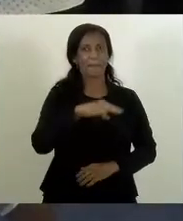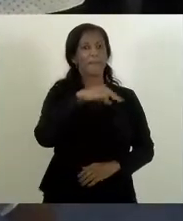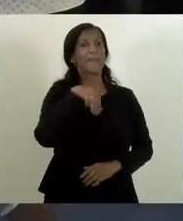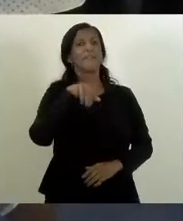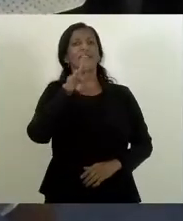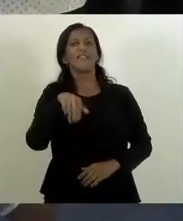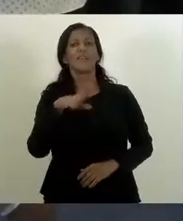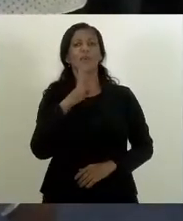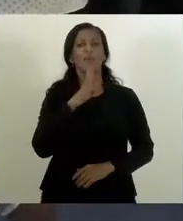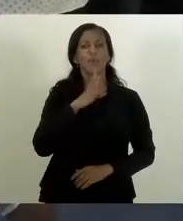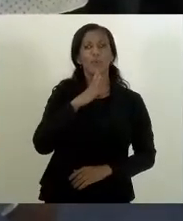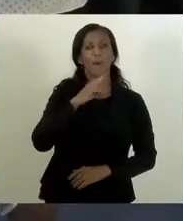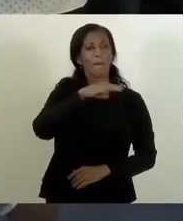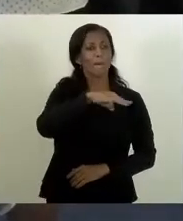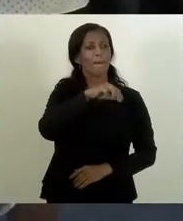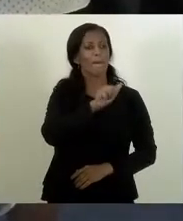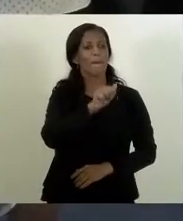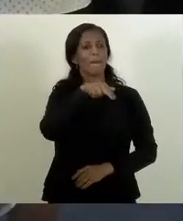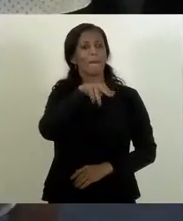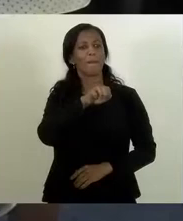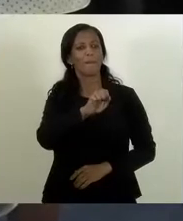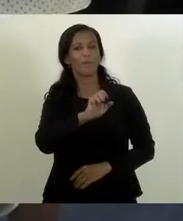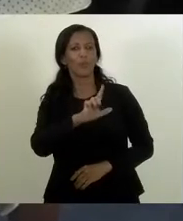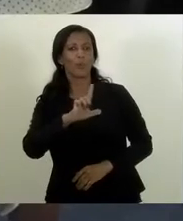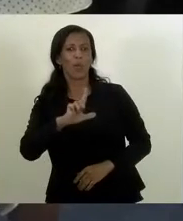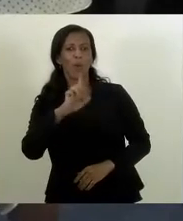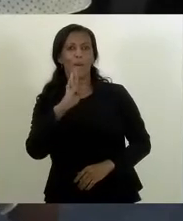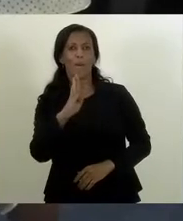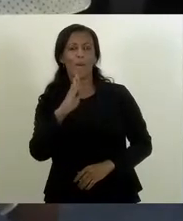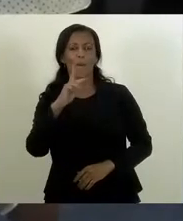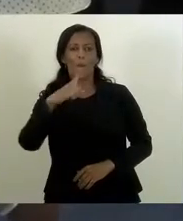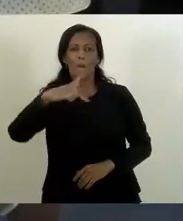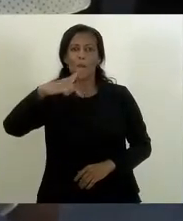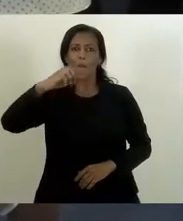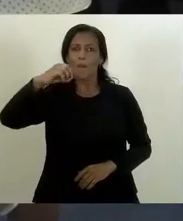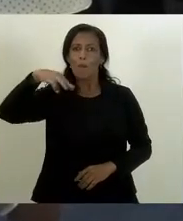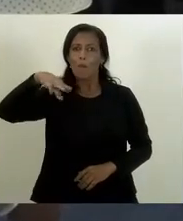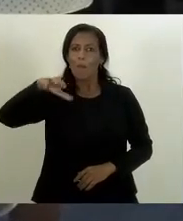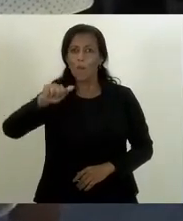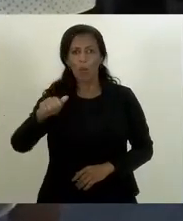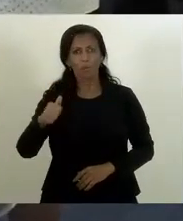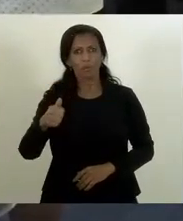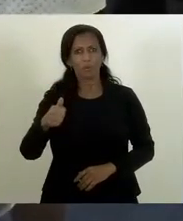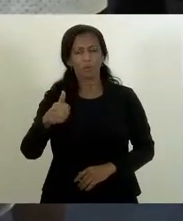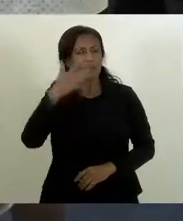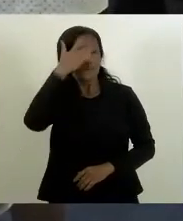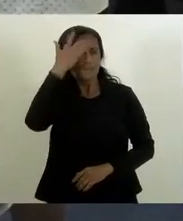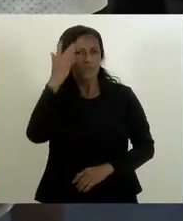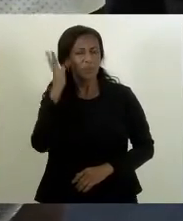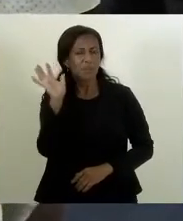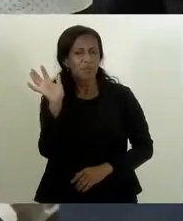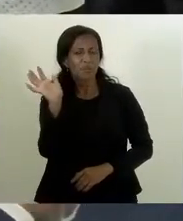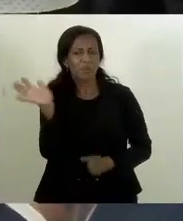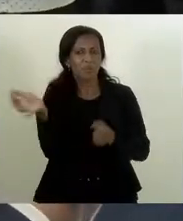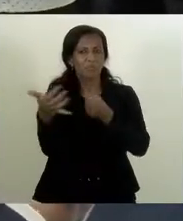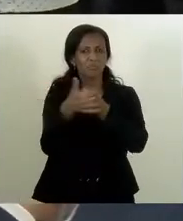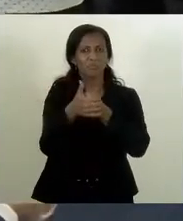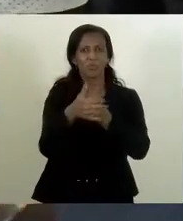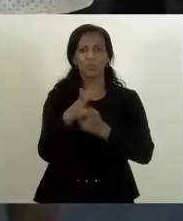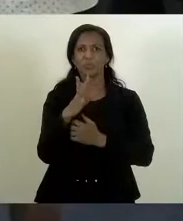que conhece a história do Manuel Congo? Ou seja, são figuras anônimas, mas que